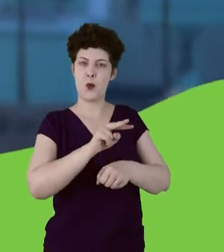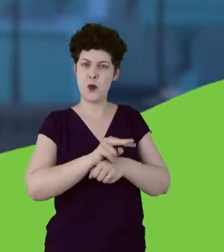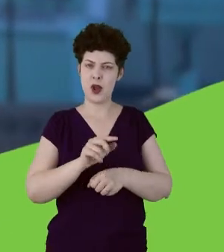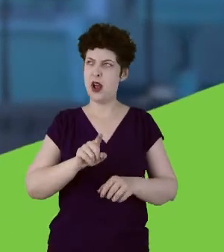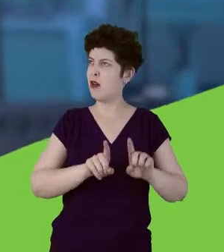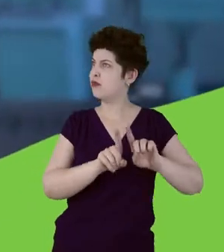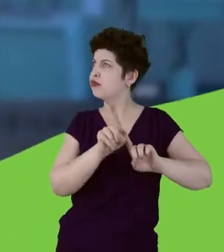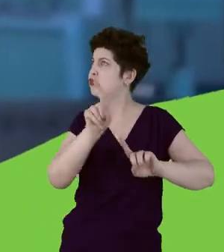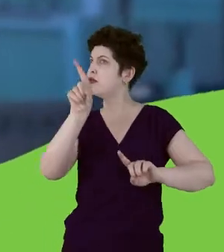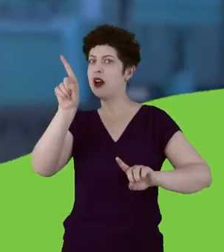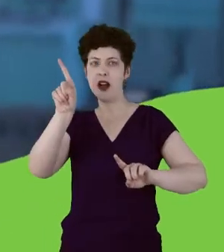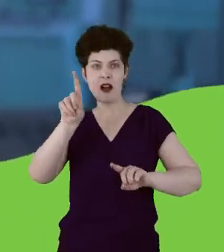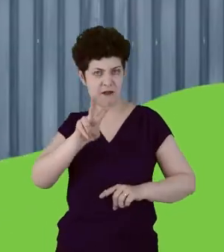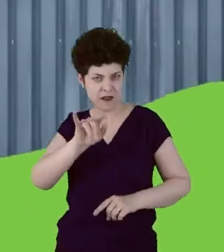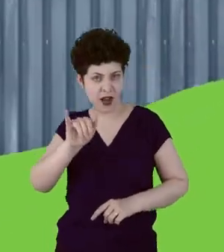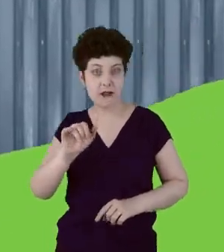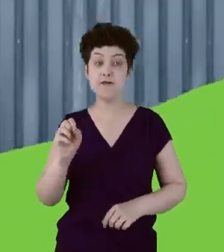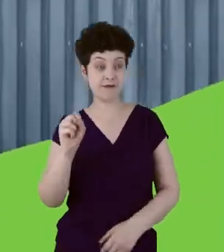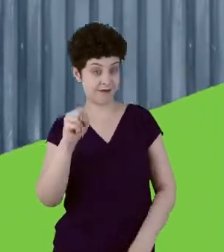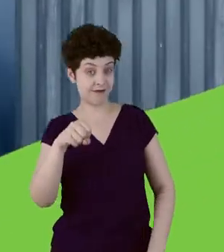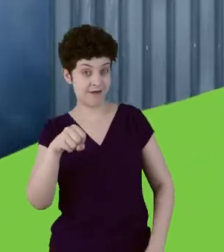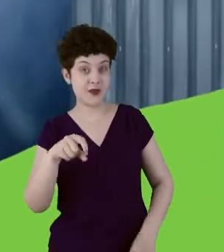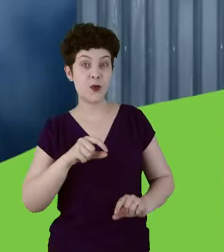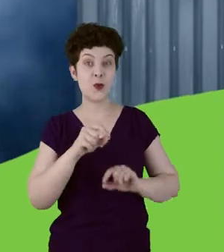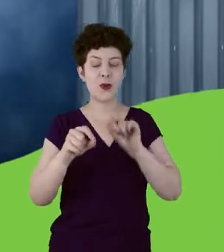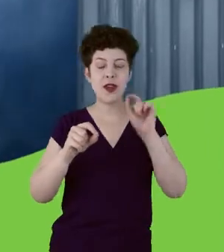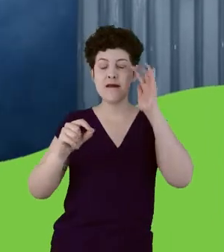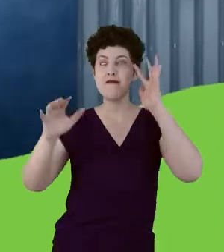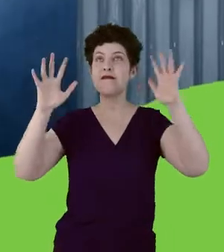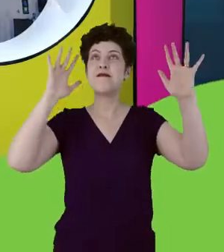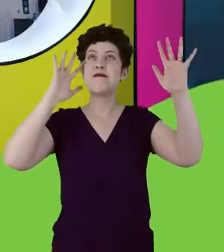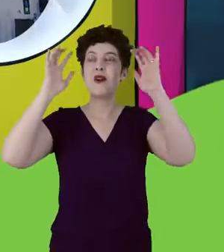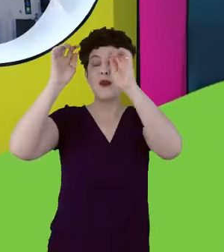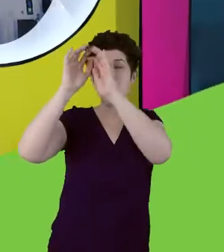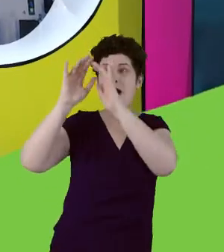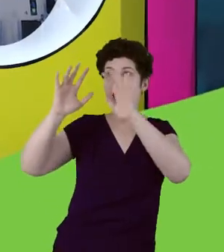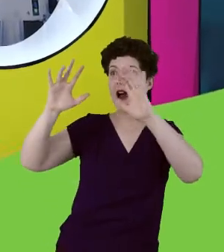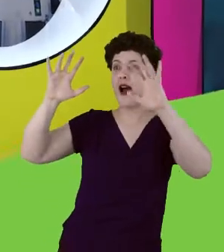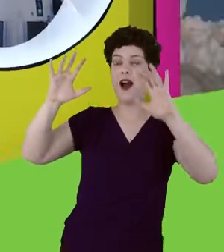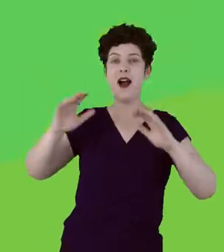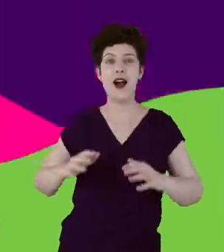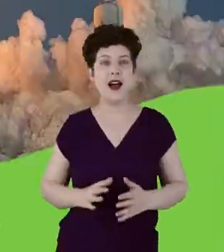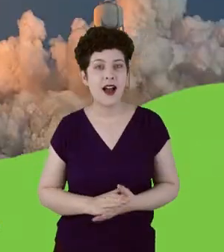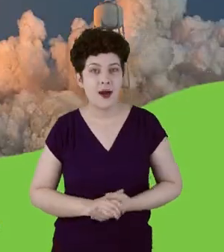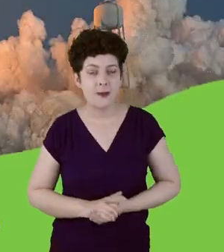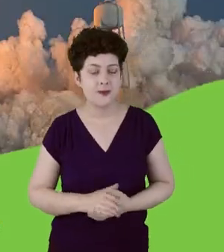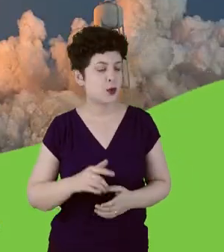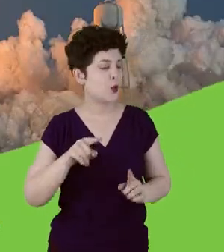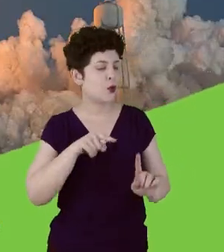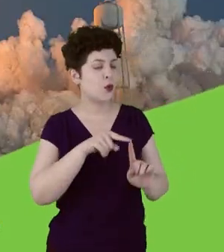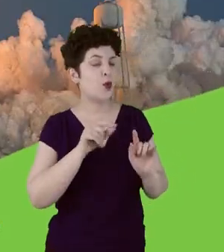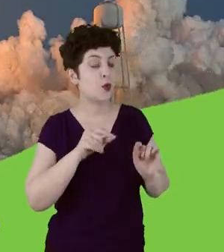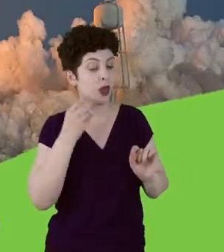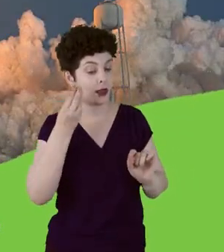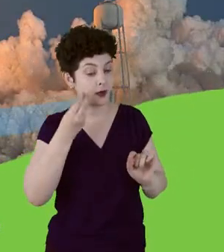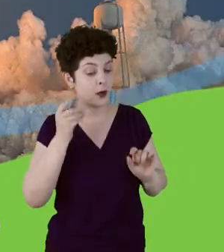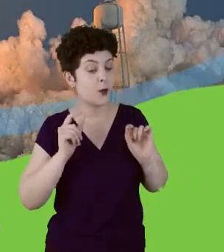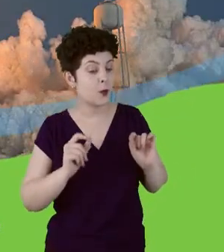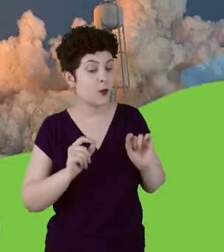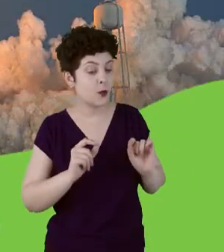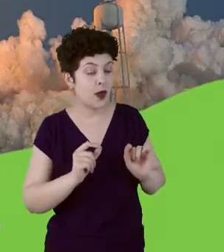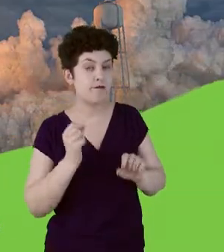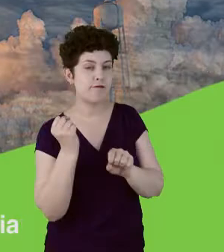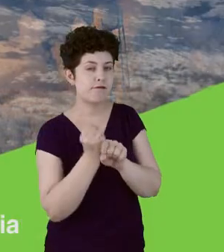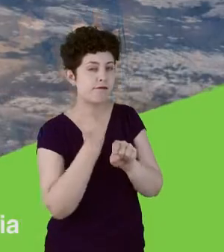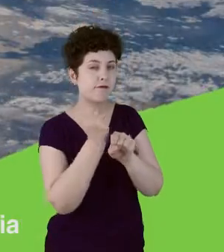para o espaço? Sim! E com muita imaginação! A ideia nesta experiência é